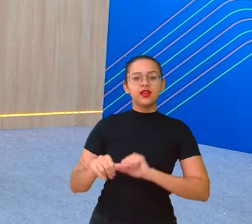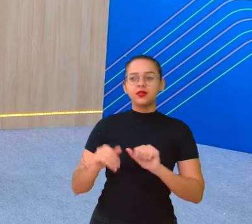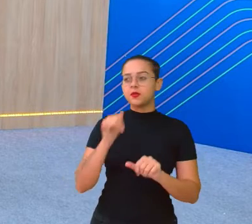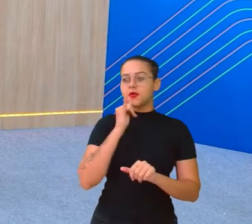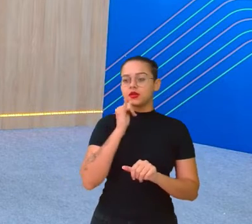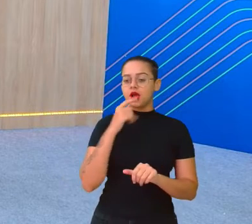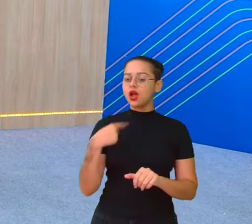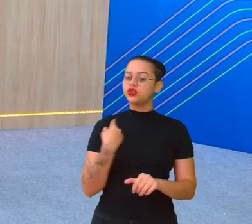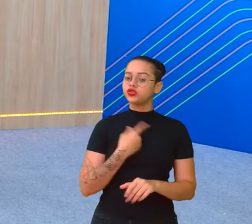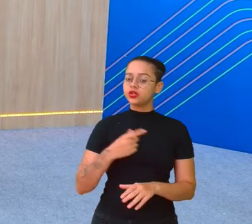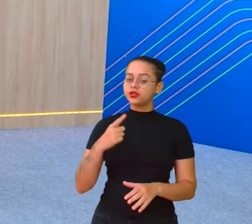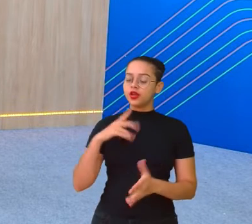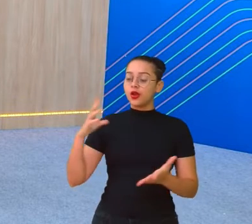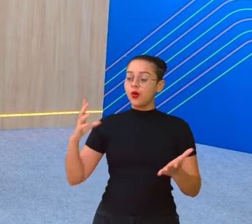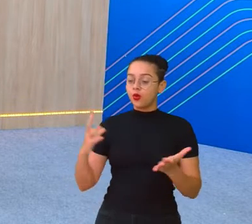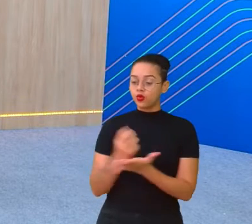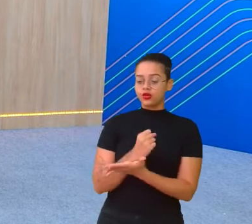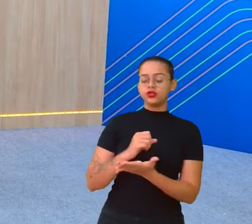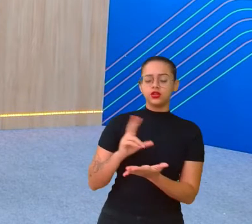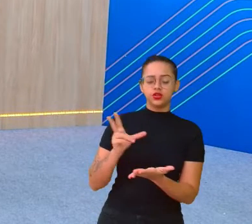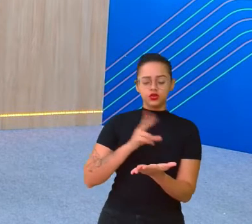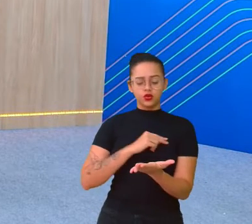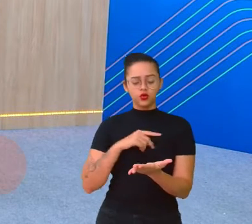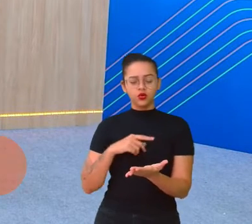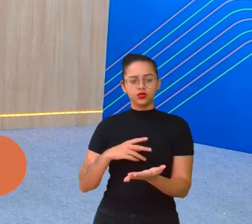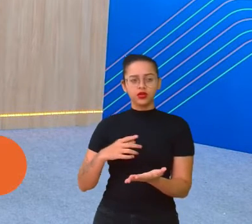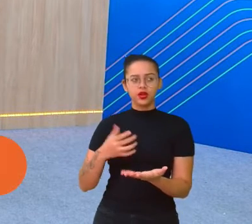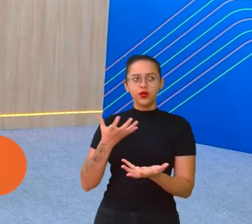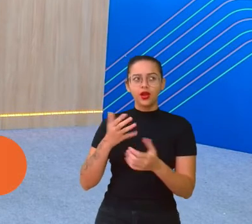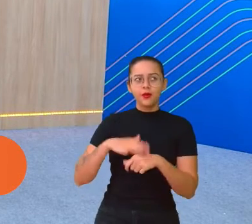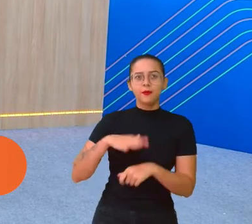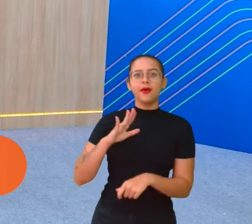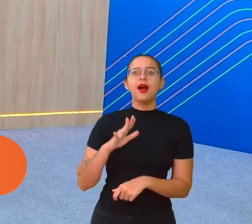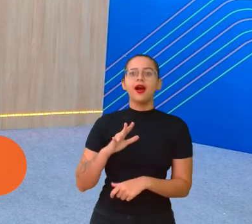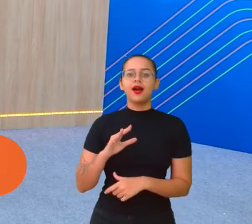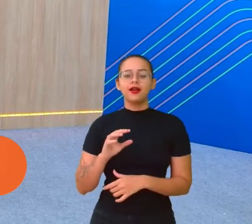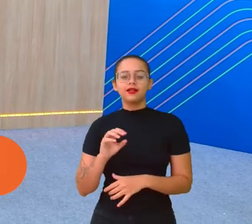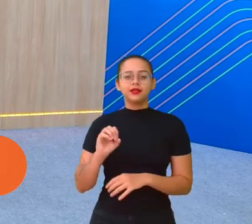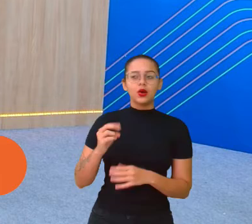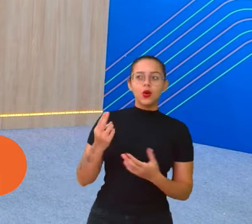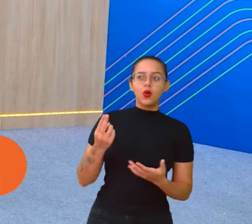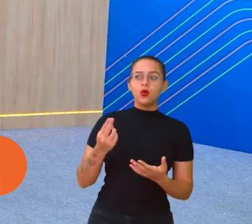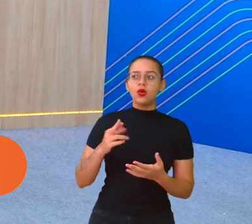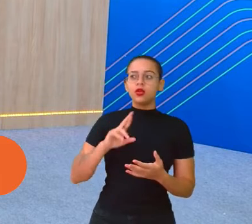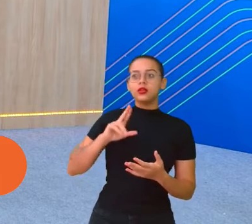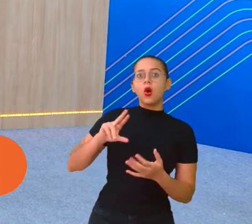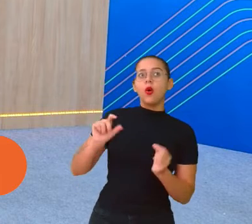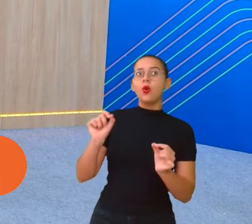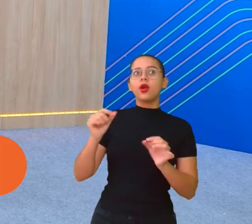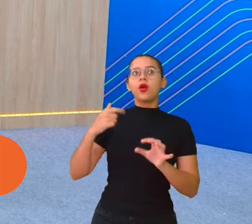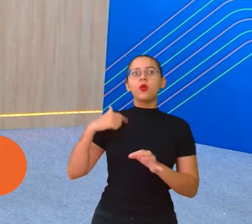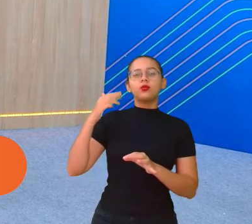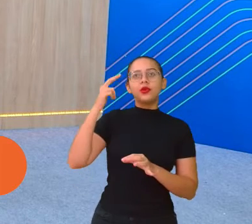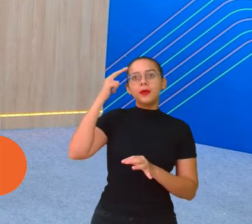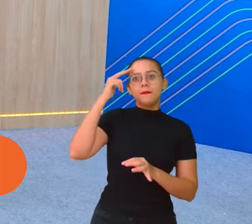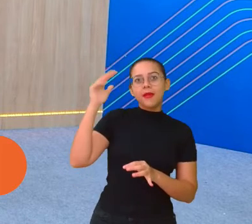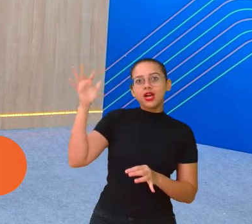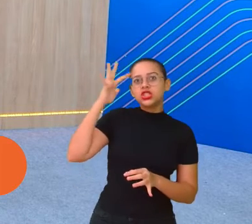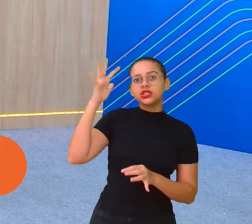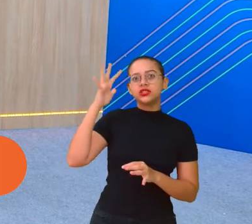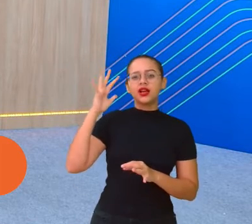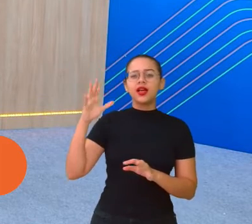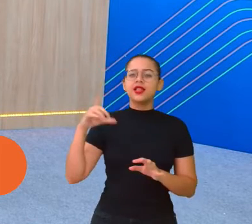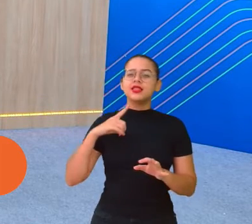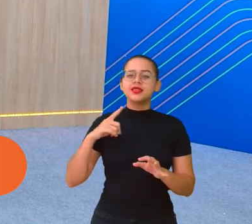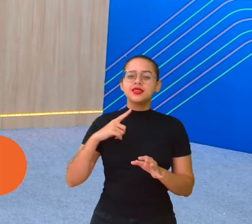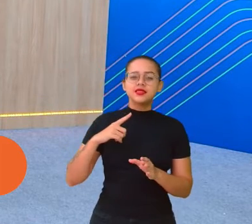tem conquistas, a gente olha e diz, nossa, mas aí eu quero um pouquinho mais, ou não é o que eu imaginava, enfim, a gente tem